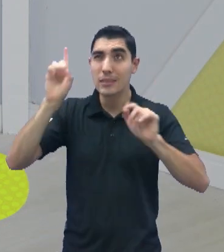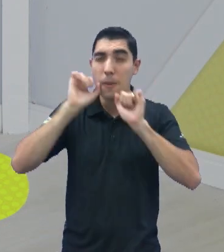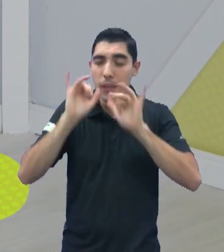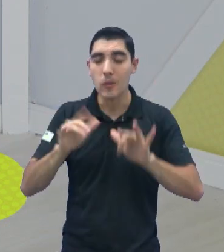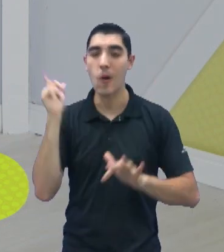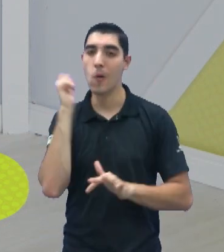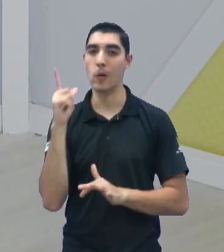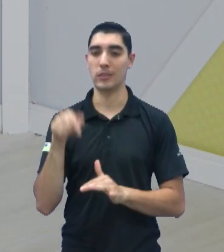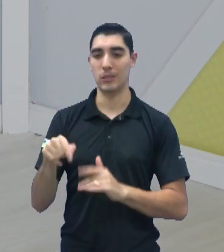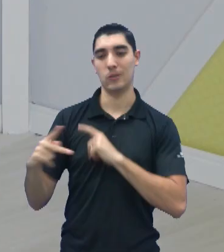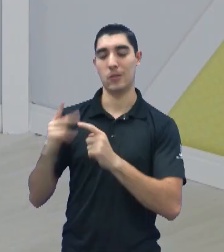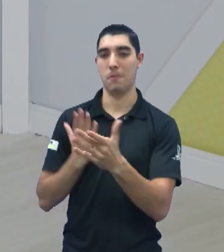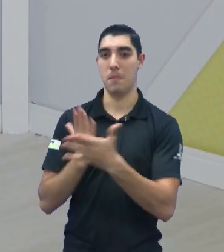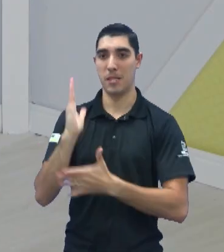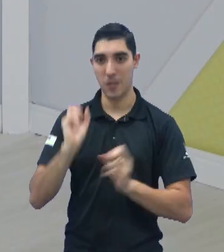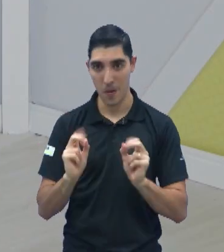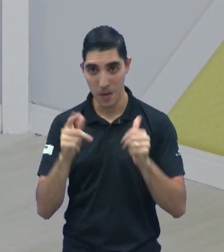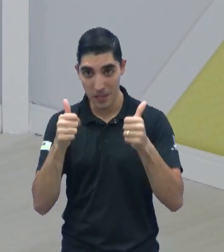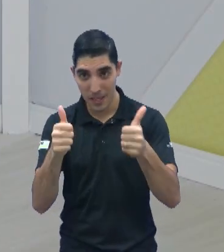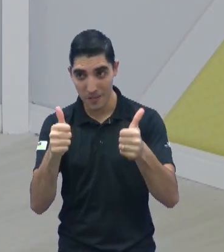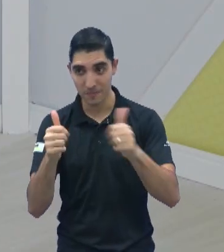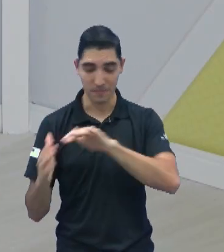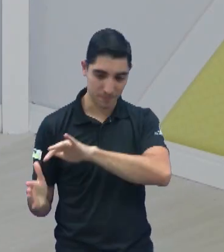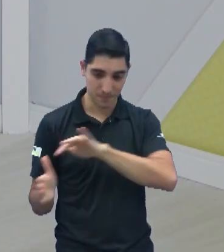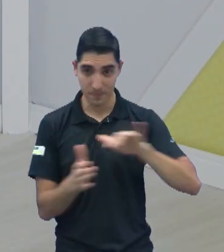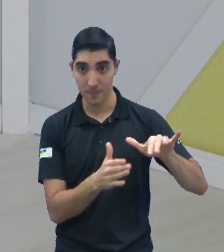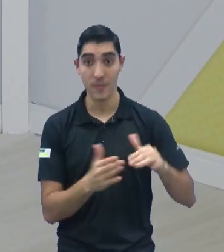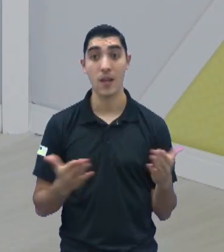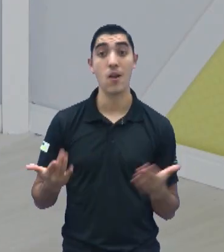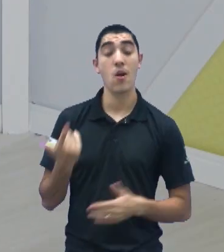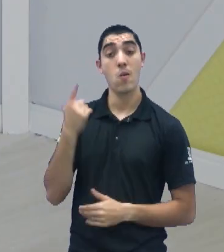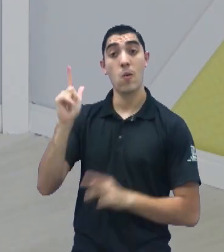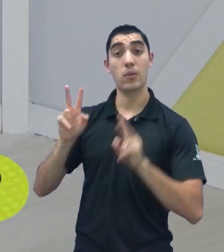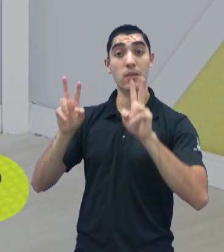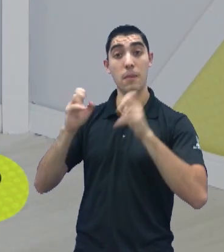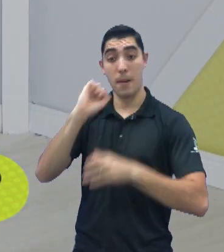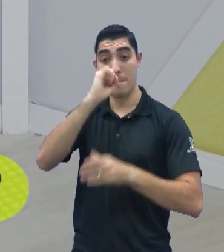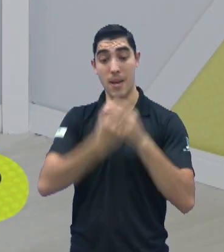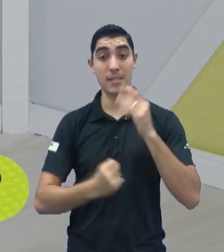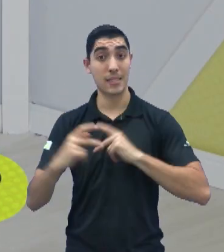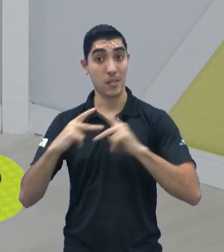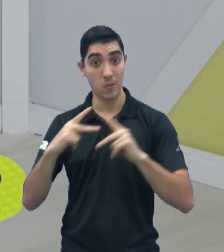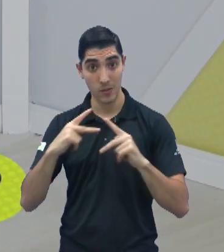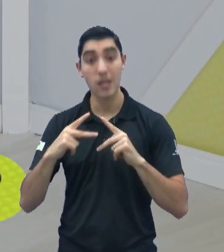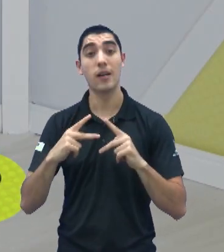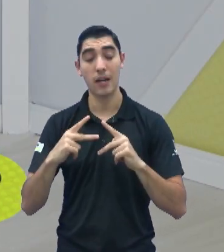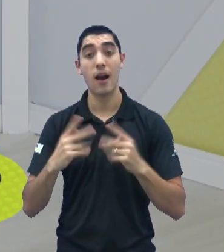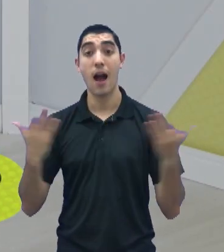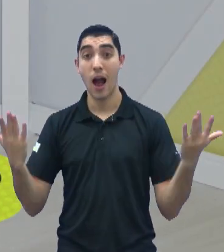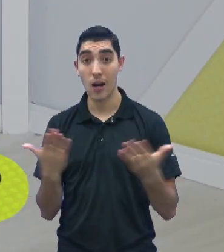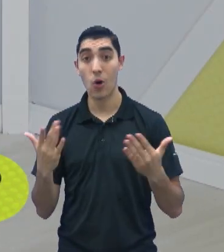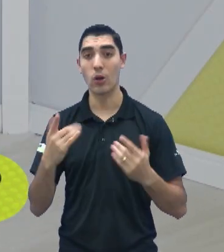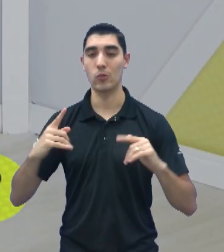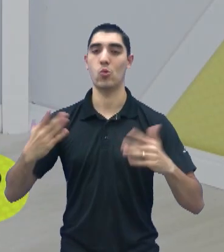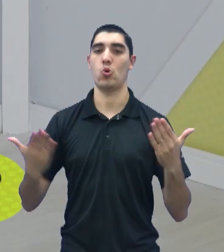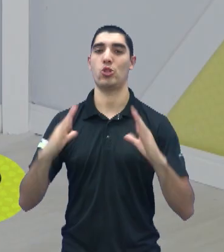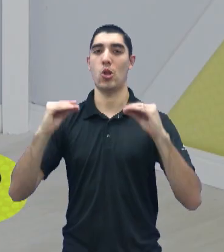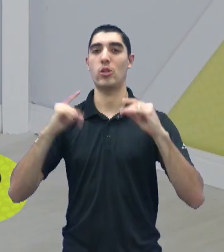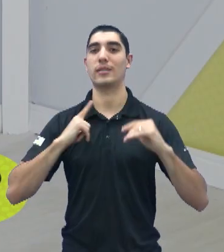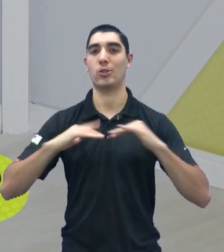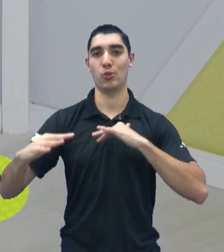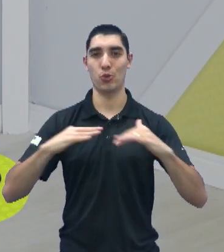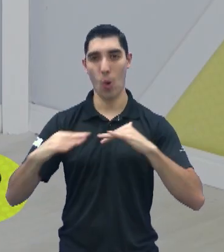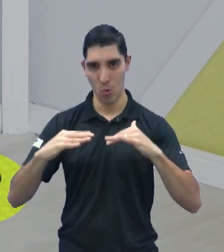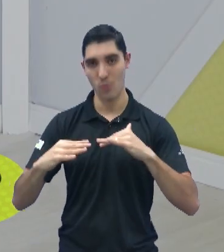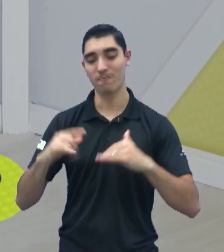Vôlei São José, tá certo? Paulito, mudando de assunto, falando de basquete, o São José Basquetebol encara o Franca hoje à noite, às